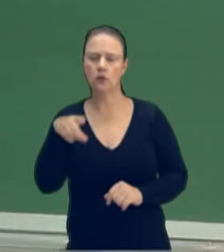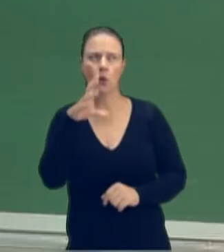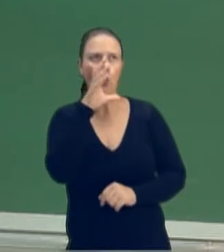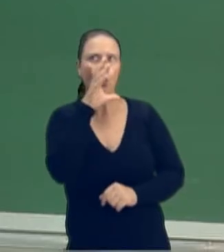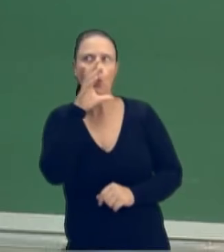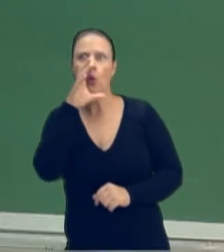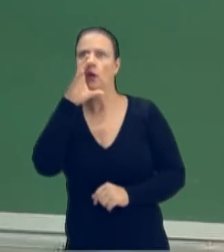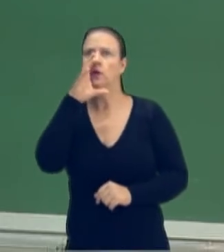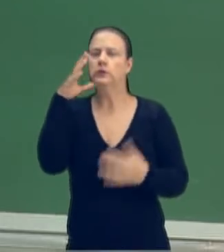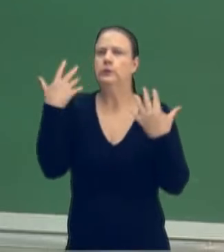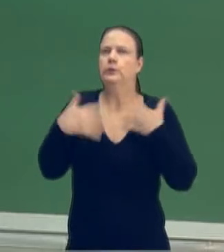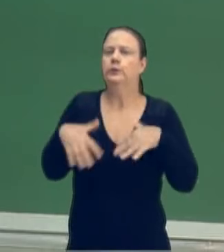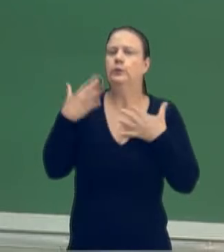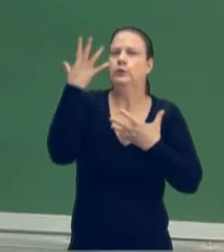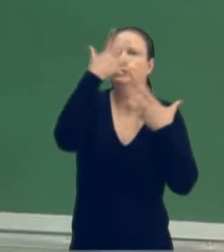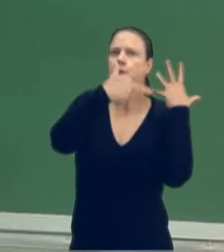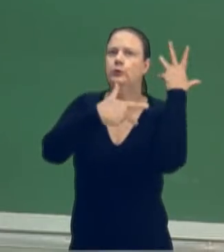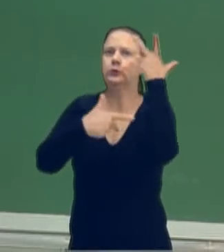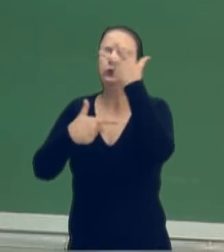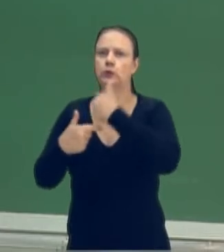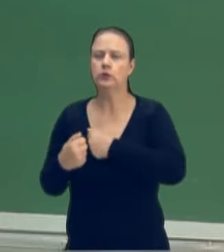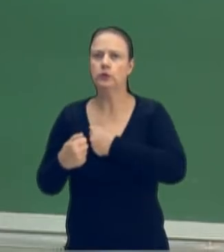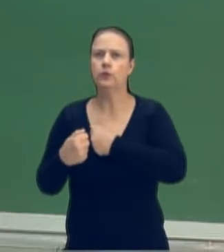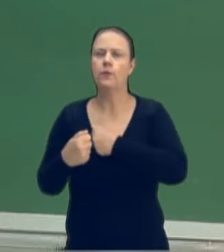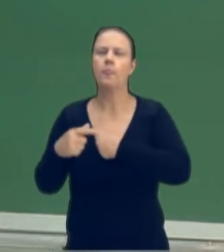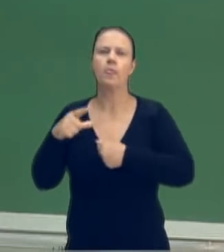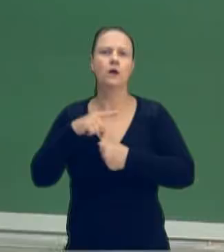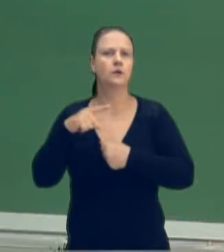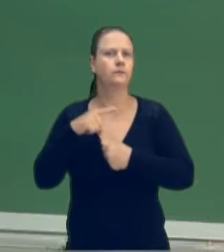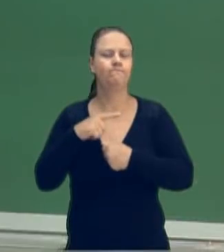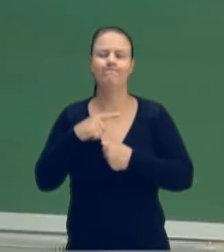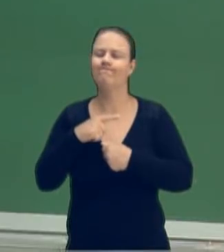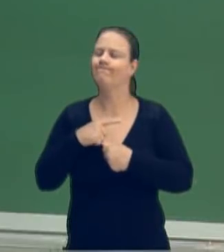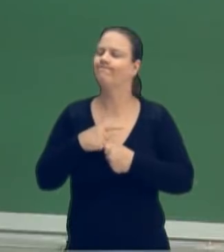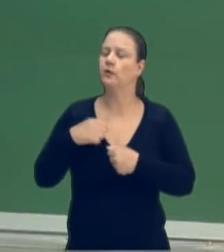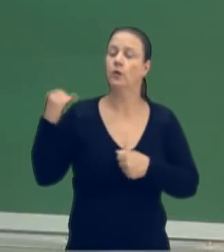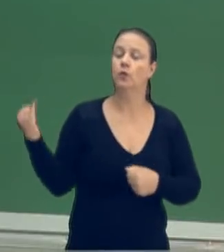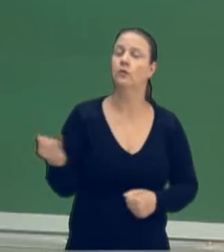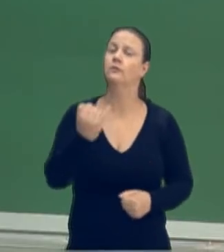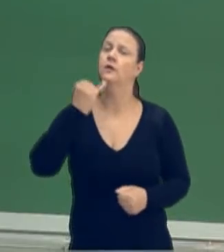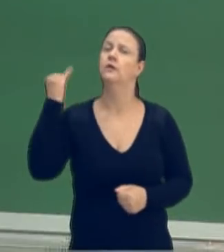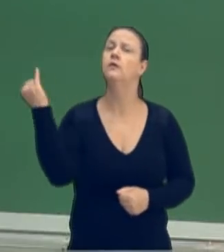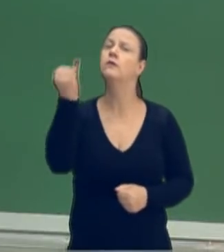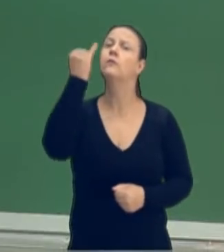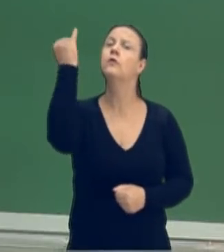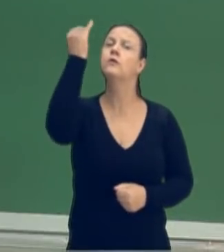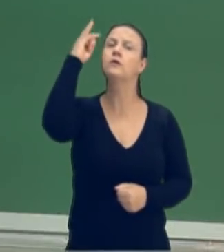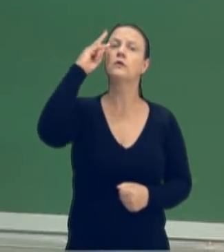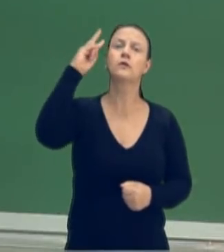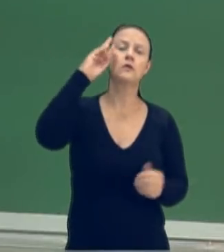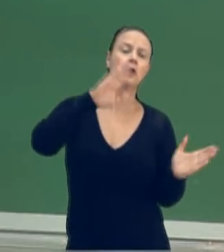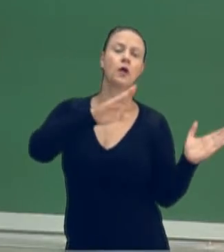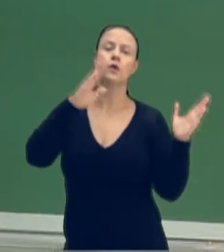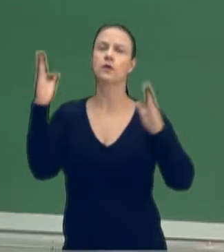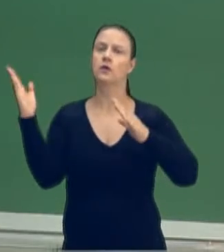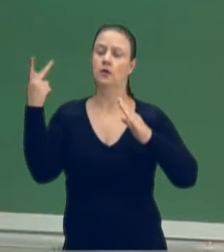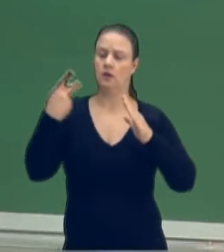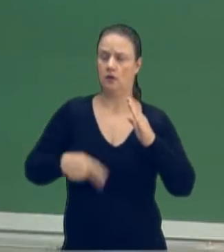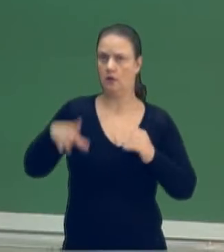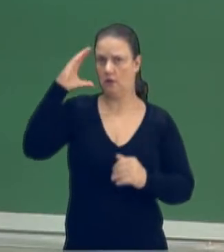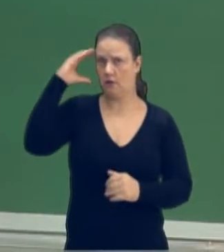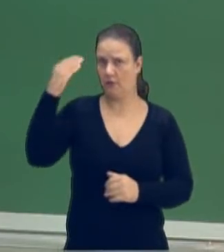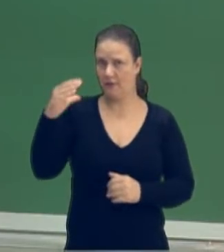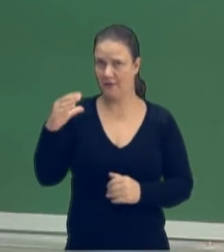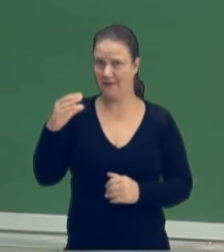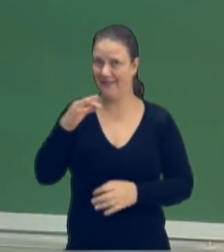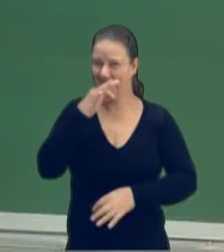bairro Bacaxiri e que tem assim um fator histórico super bacana aqui em Curitiba. Está aí uma